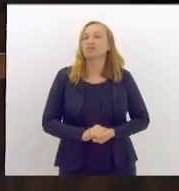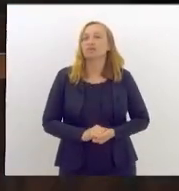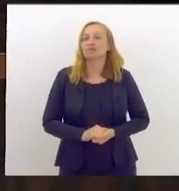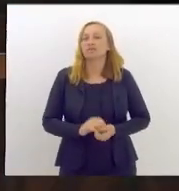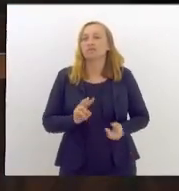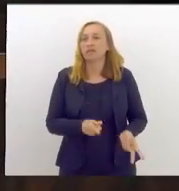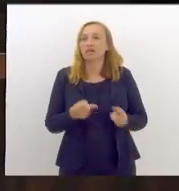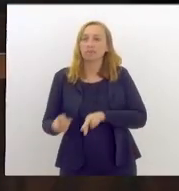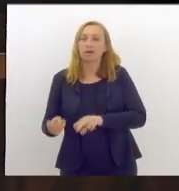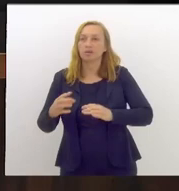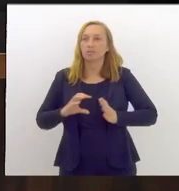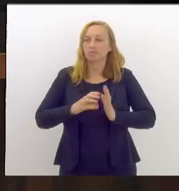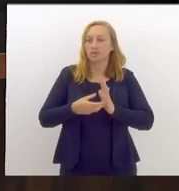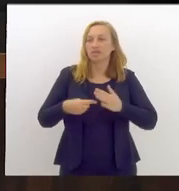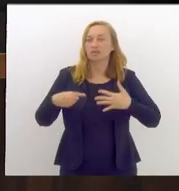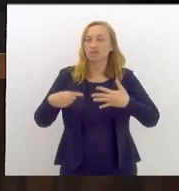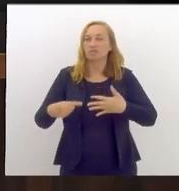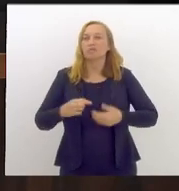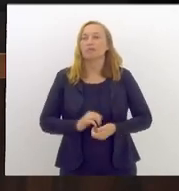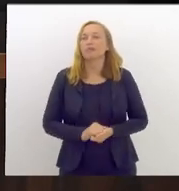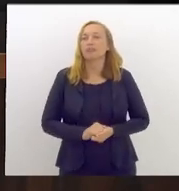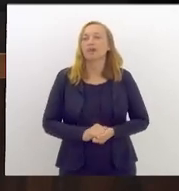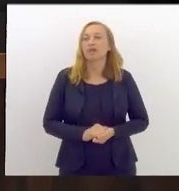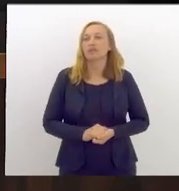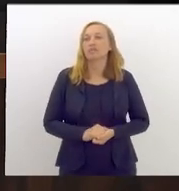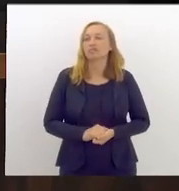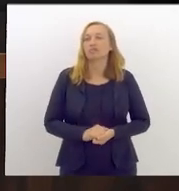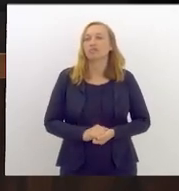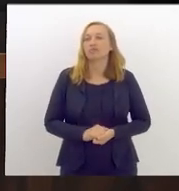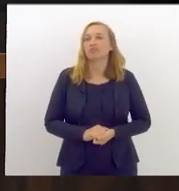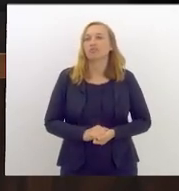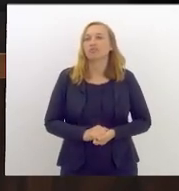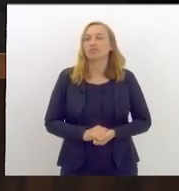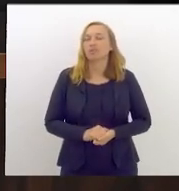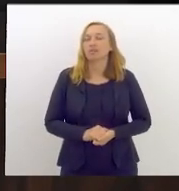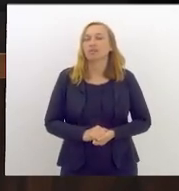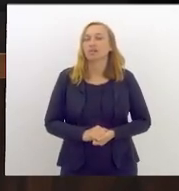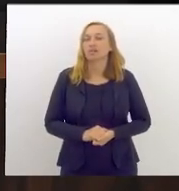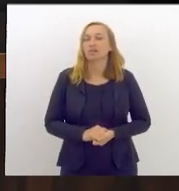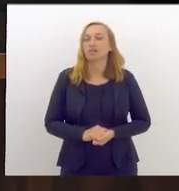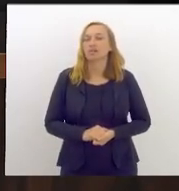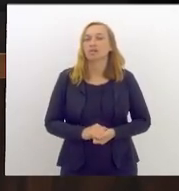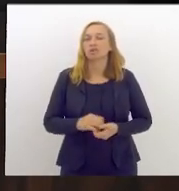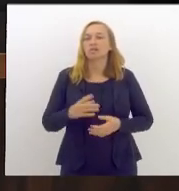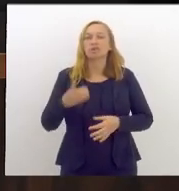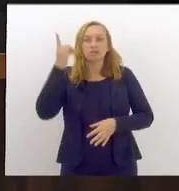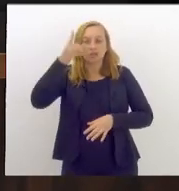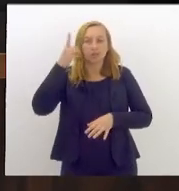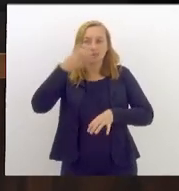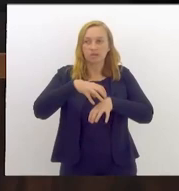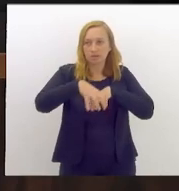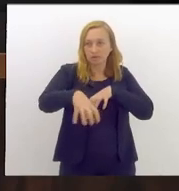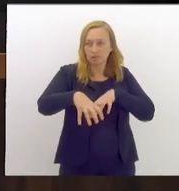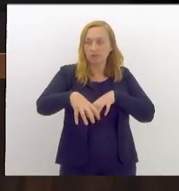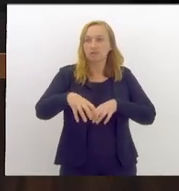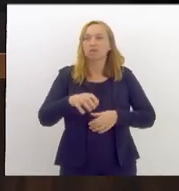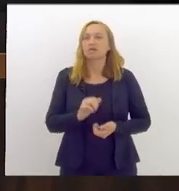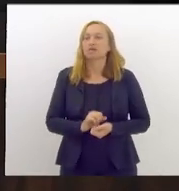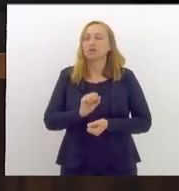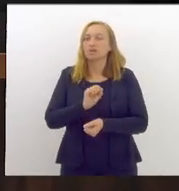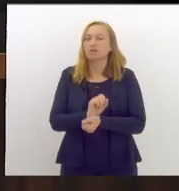para encaminhar pelo pessoal são seus parlamentares se encontram remotamente nos gabinetes estamos